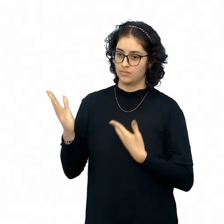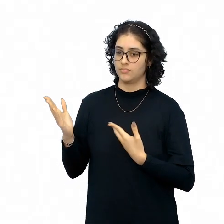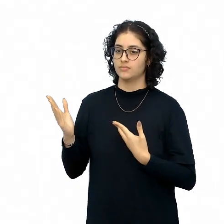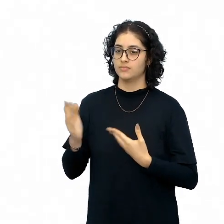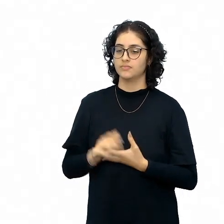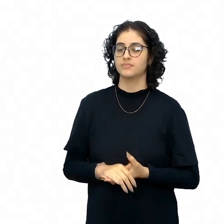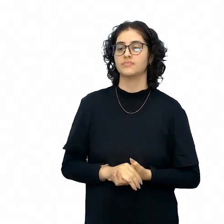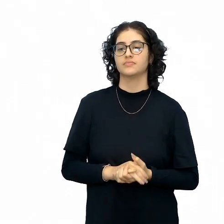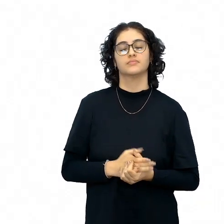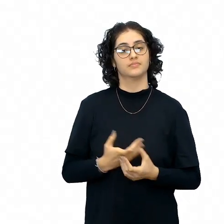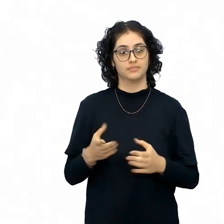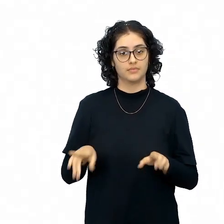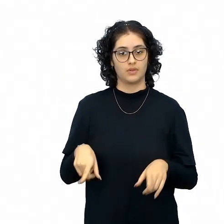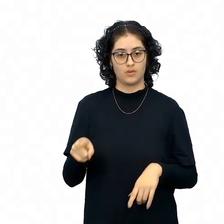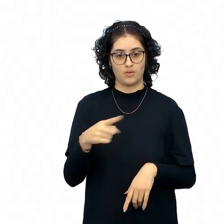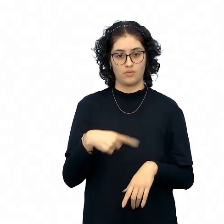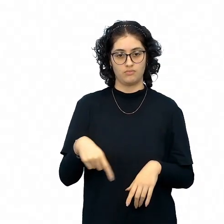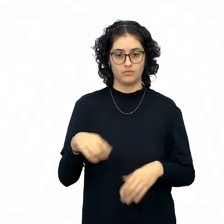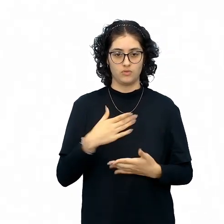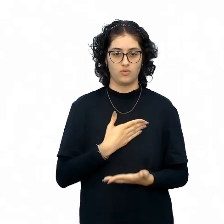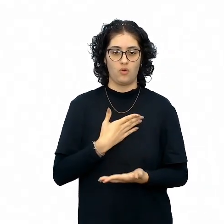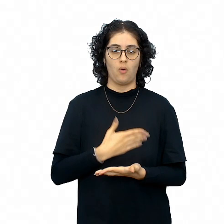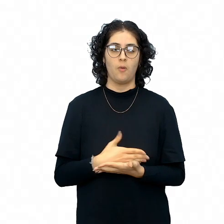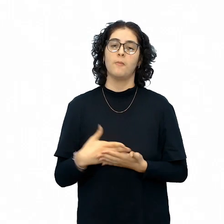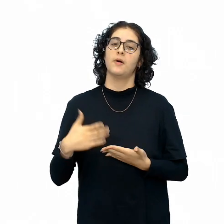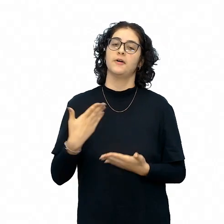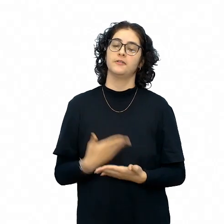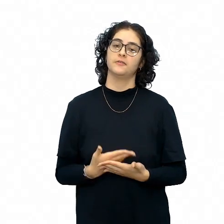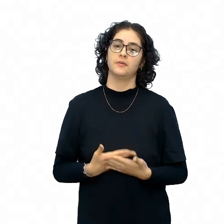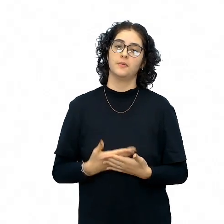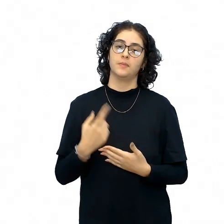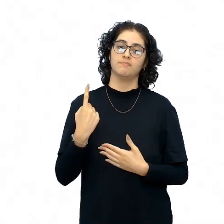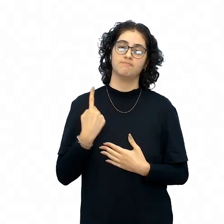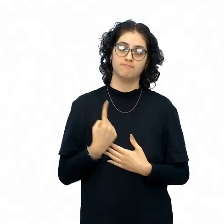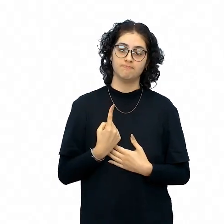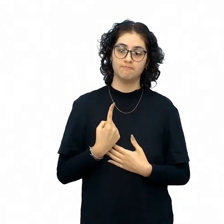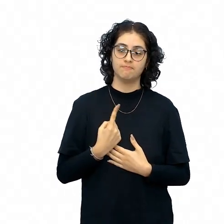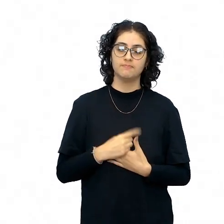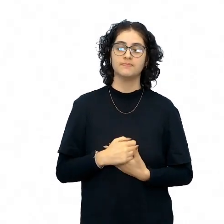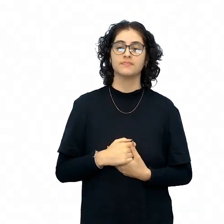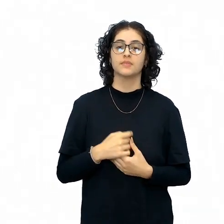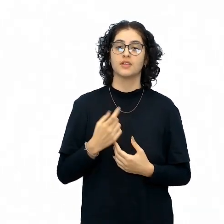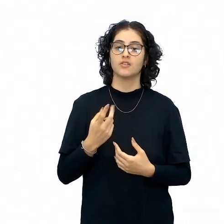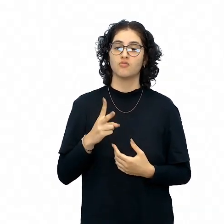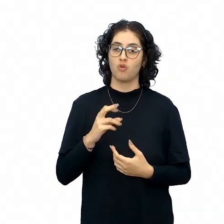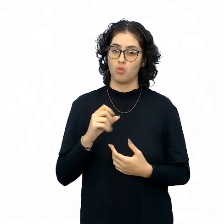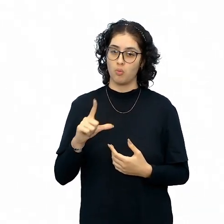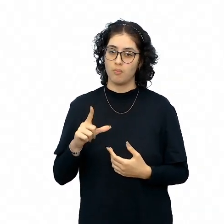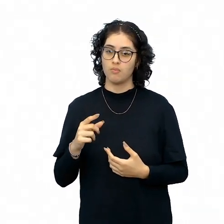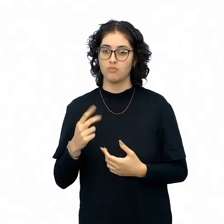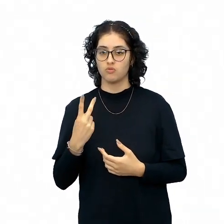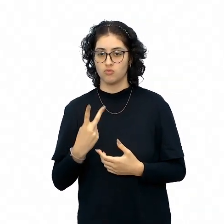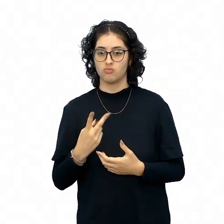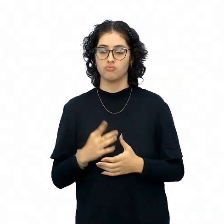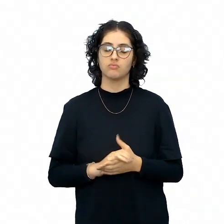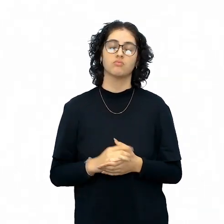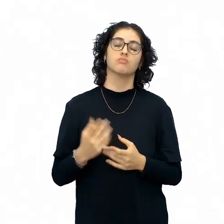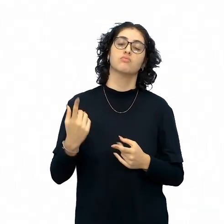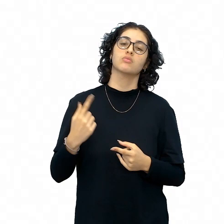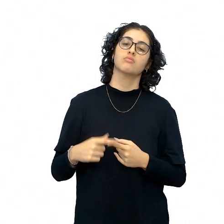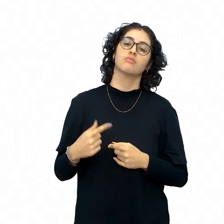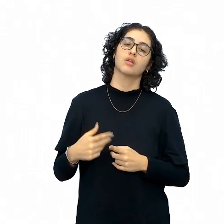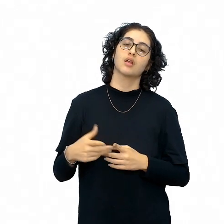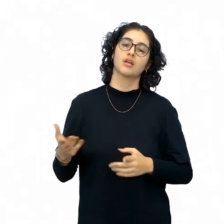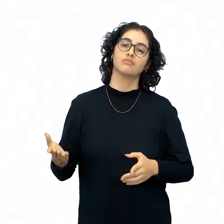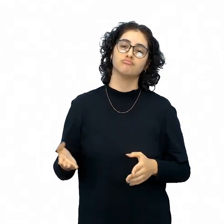sequência. Nós começaremos com a aula 1 dessa sequência, não é? Da sequência 1 do volume 2, porque nós queremos chegar lá